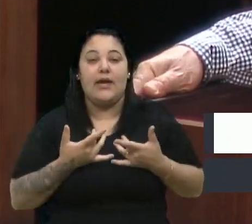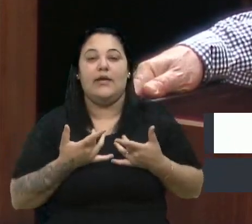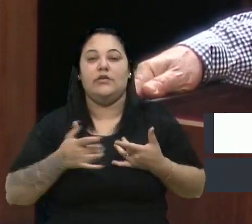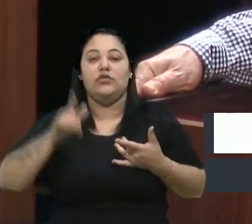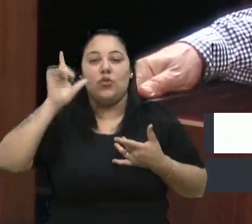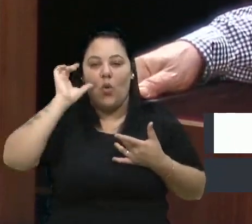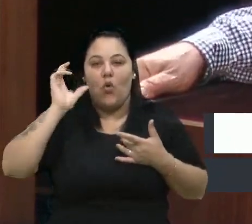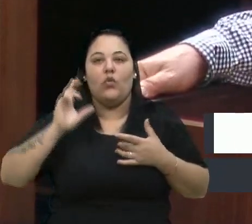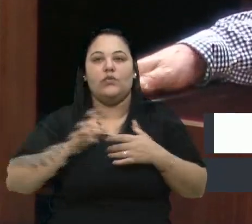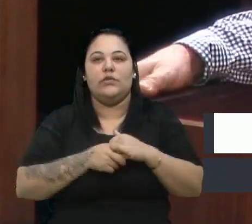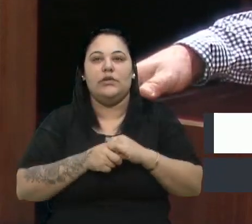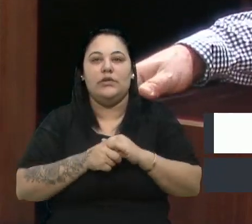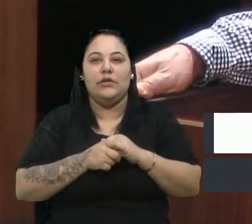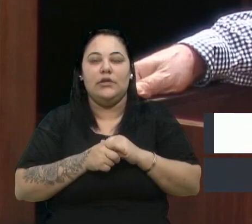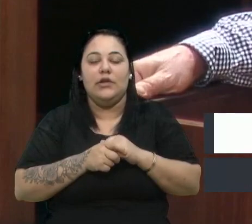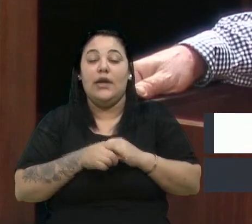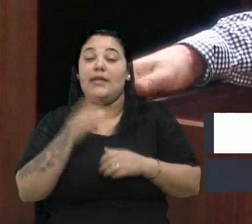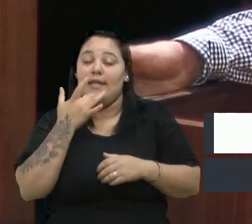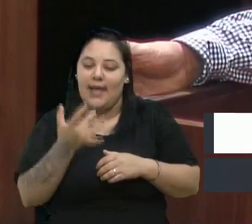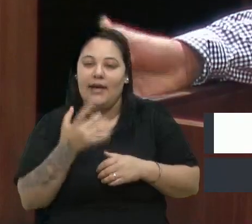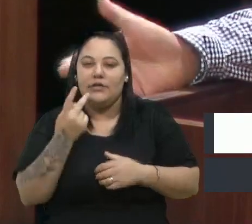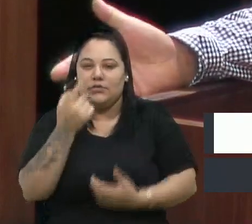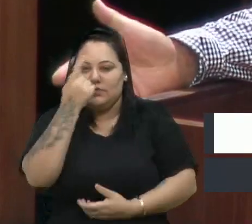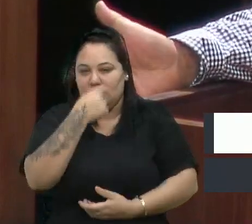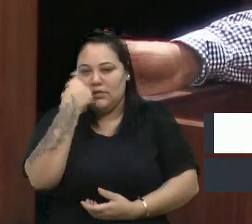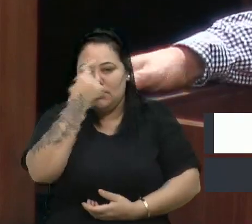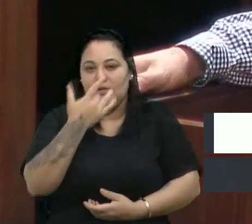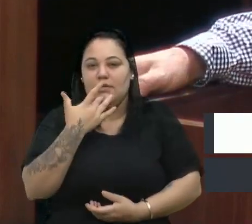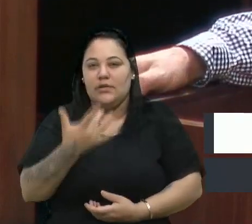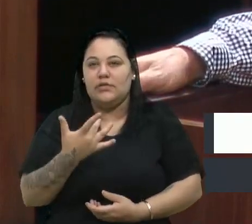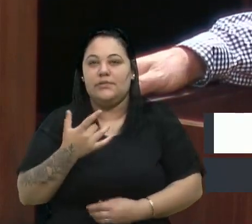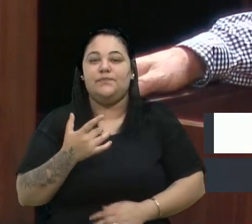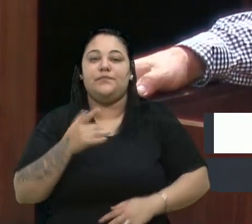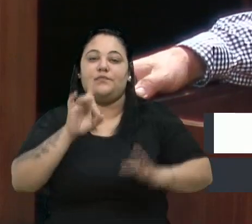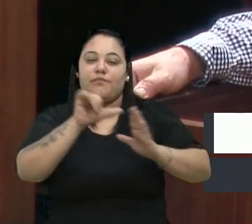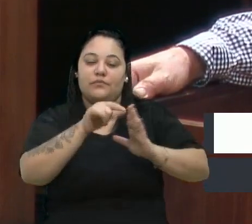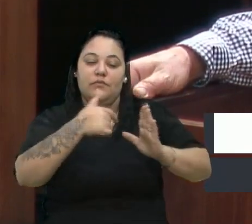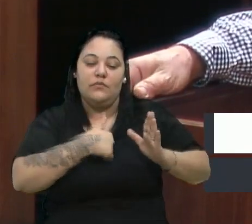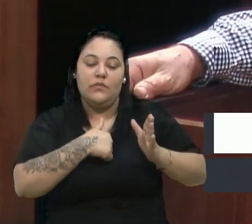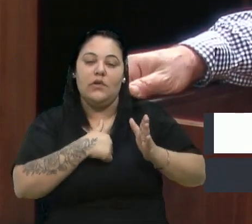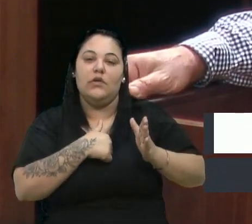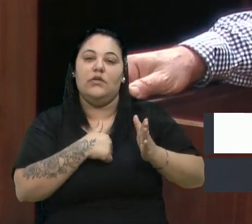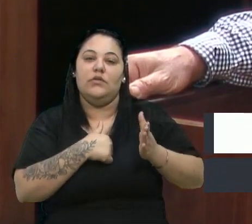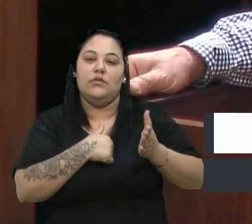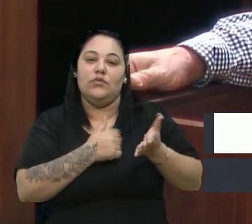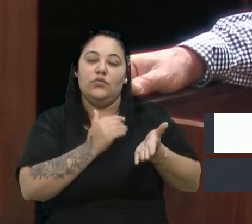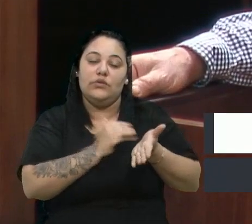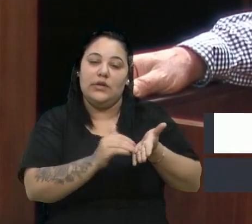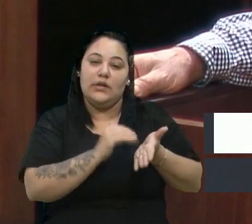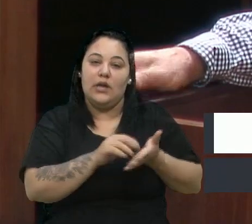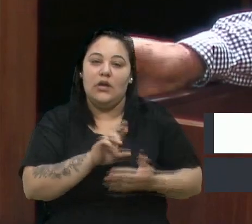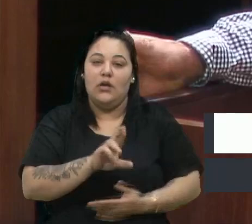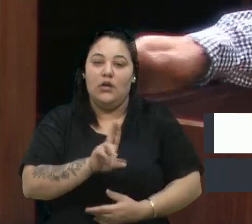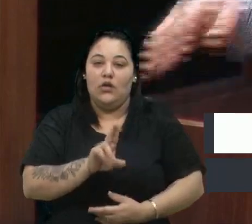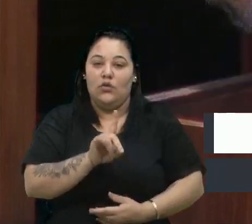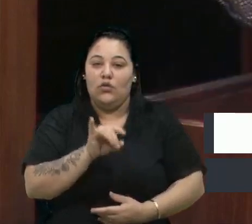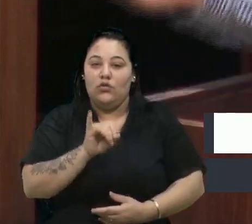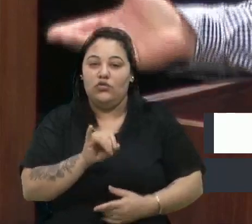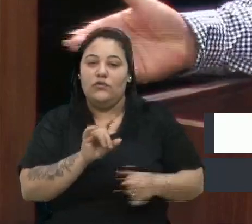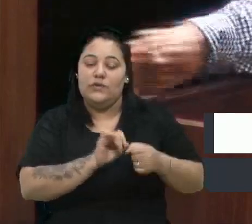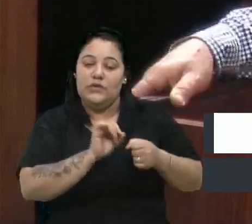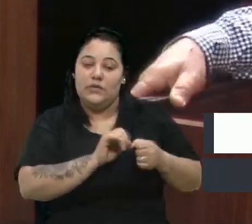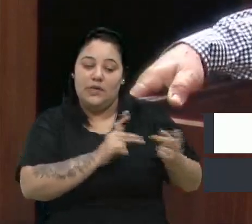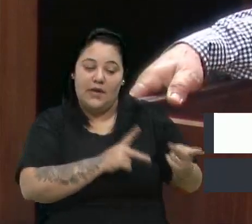ontem, acontecido ali às 14 horas, logo em seguida, eu e o secretário Rudi fomos fazer uma visita